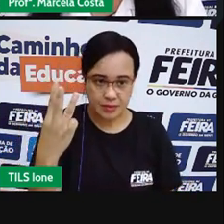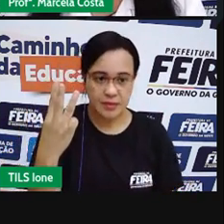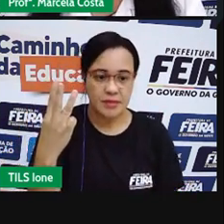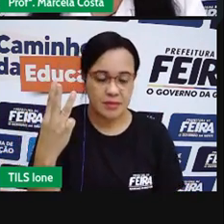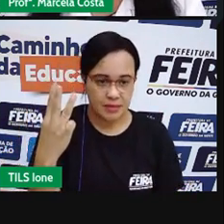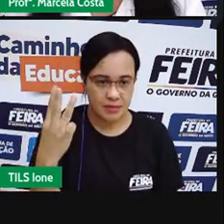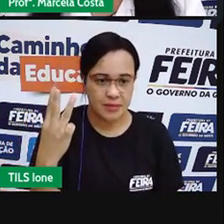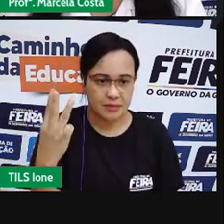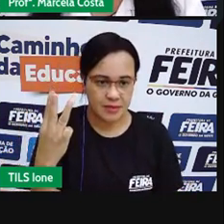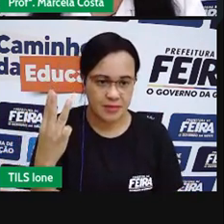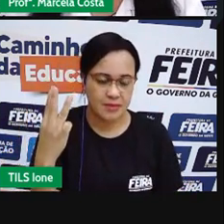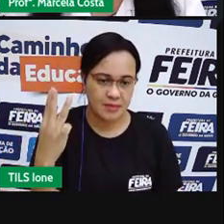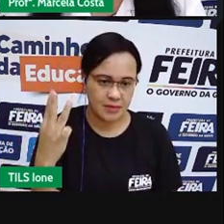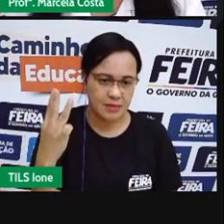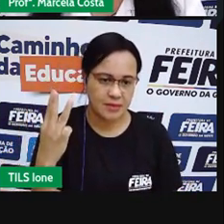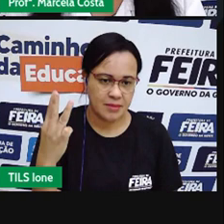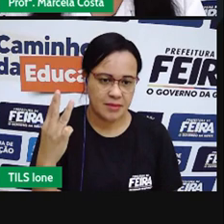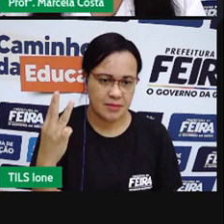1, 2, 3.